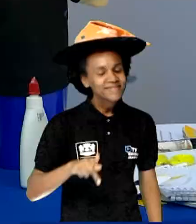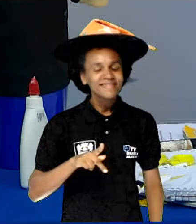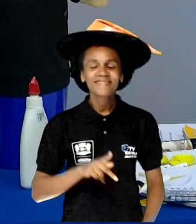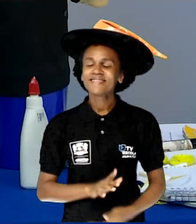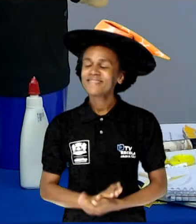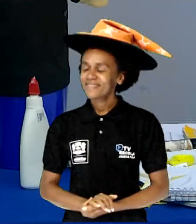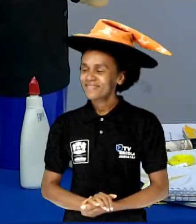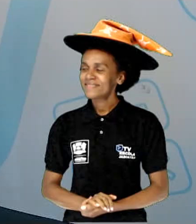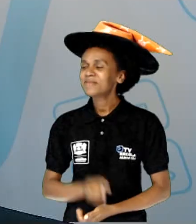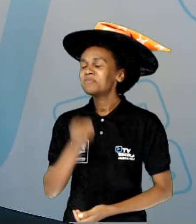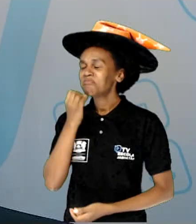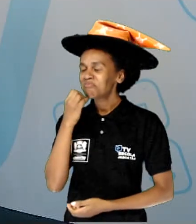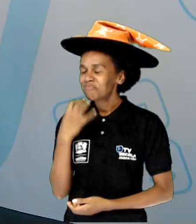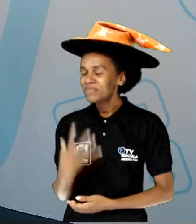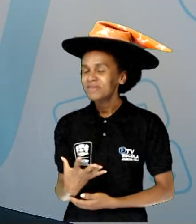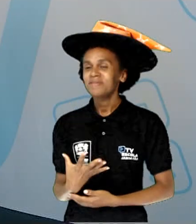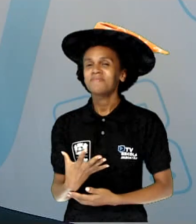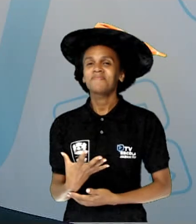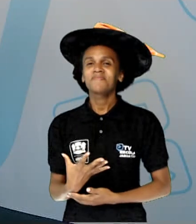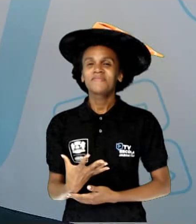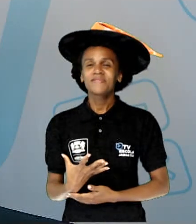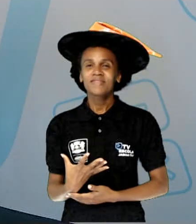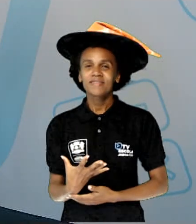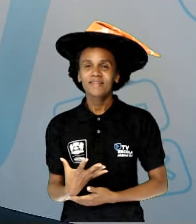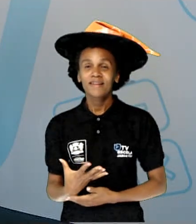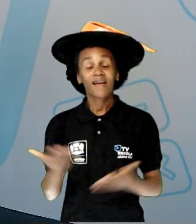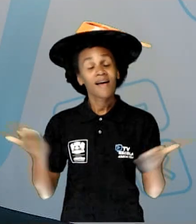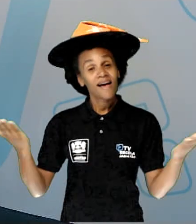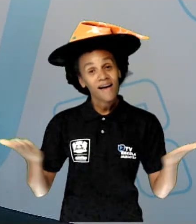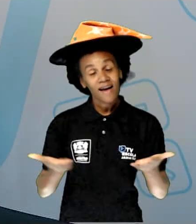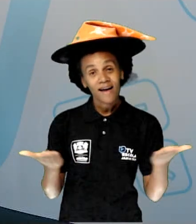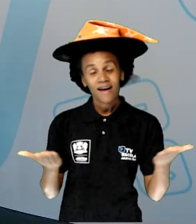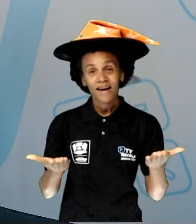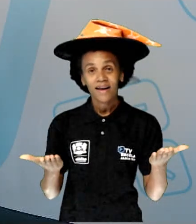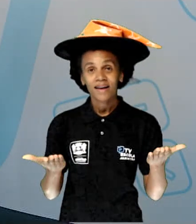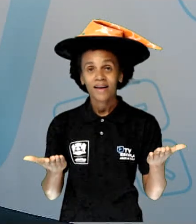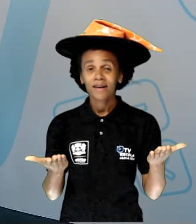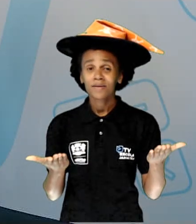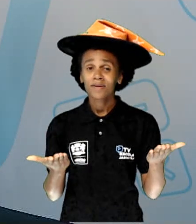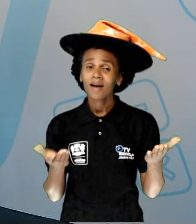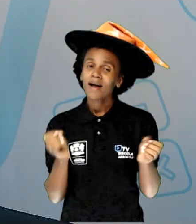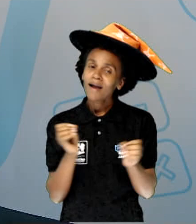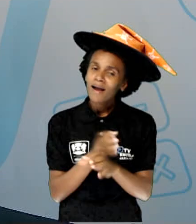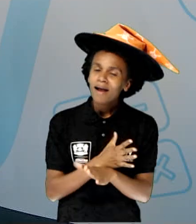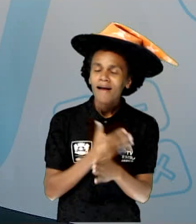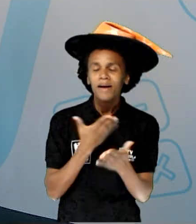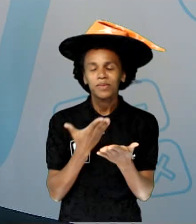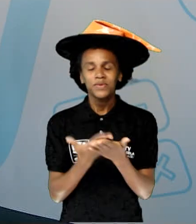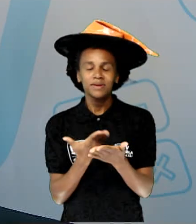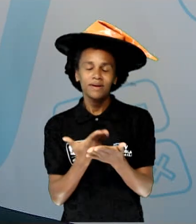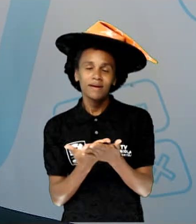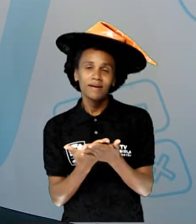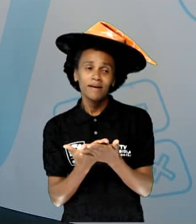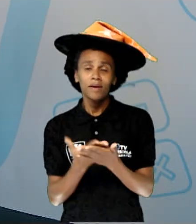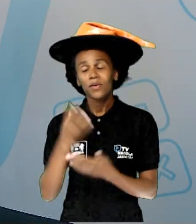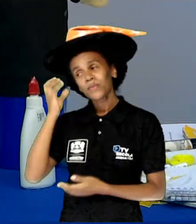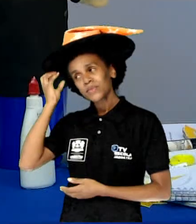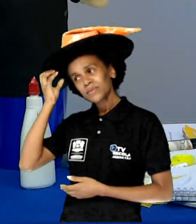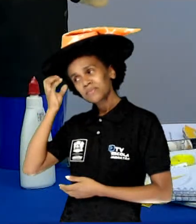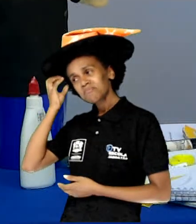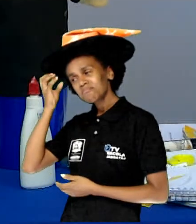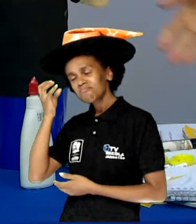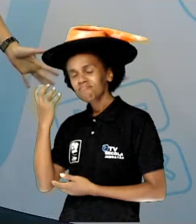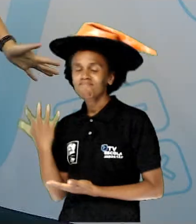muito bom Agora nós estamos encerrando a aula pitombinha que